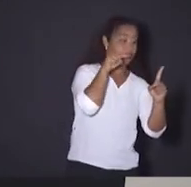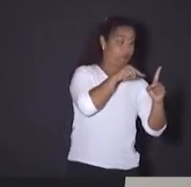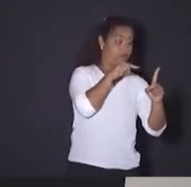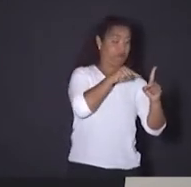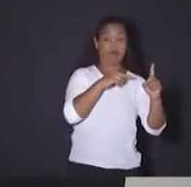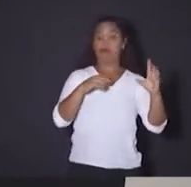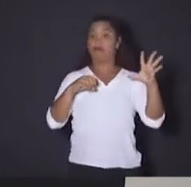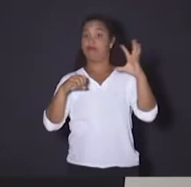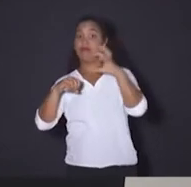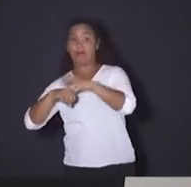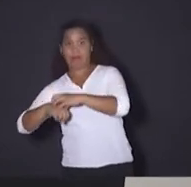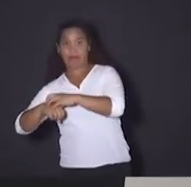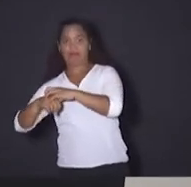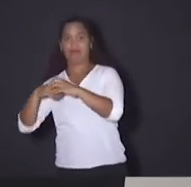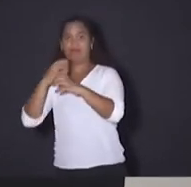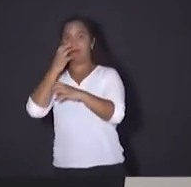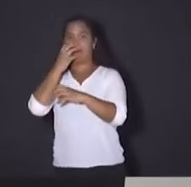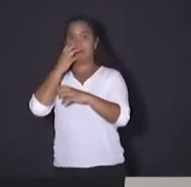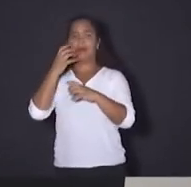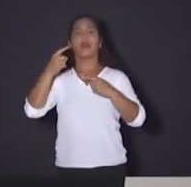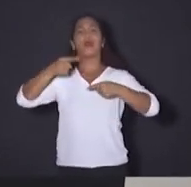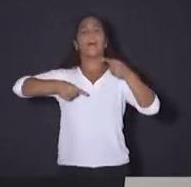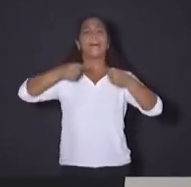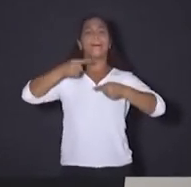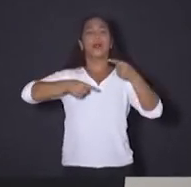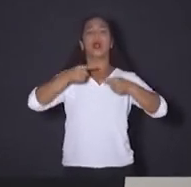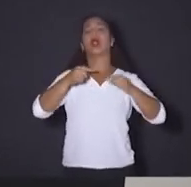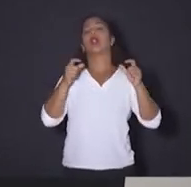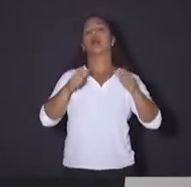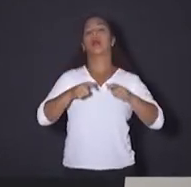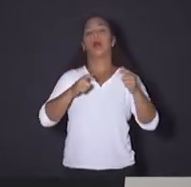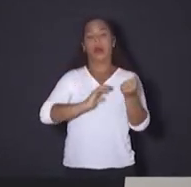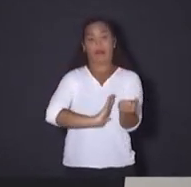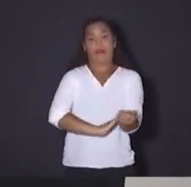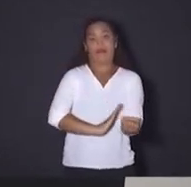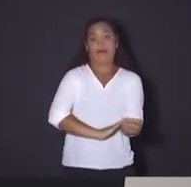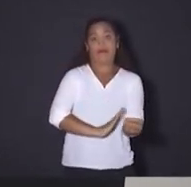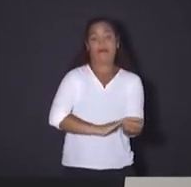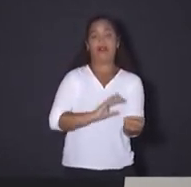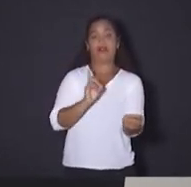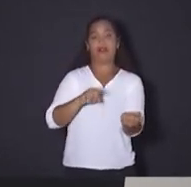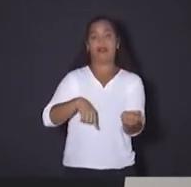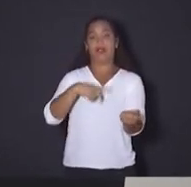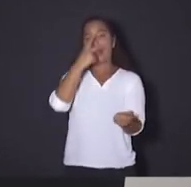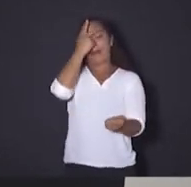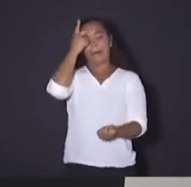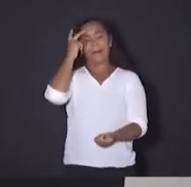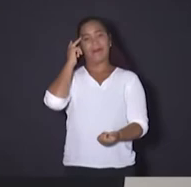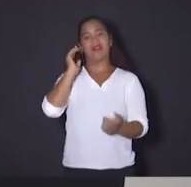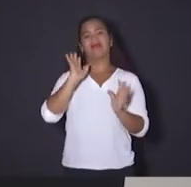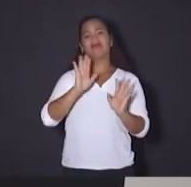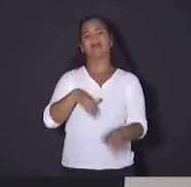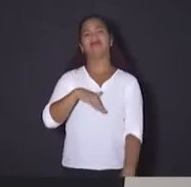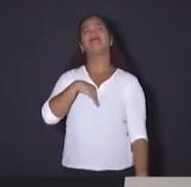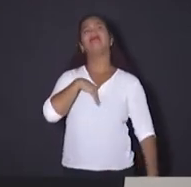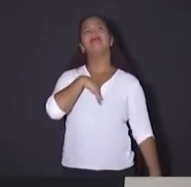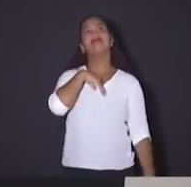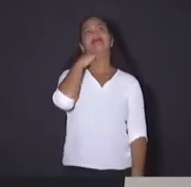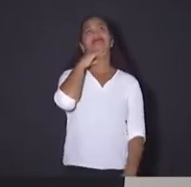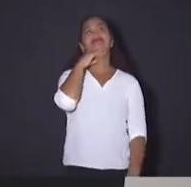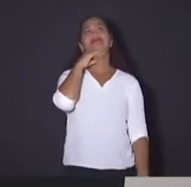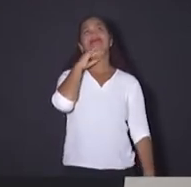que dá onde vem esse vício pela polêmica é um vício de pessoas em si mesmas ou seja eu sou